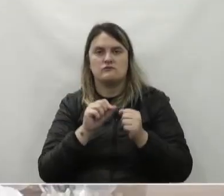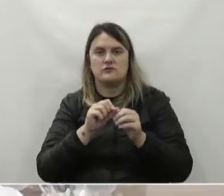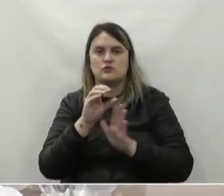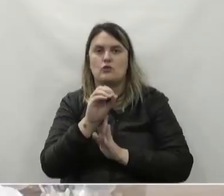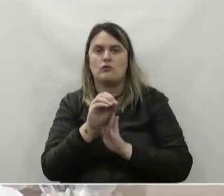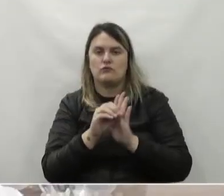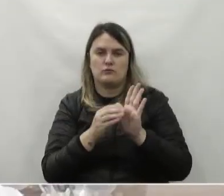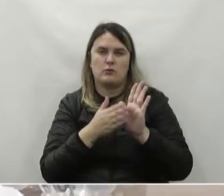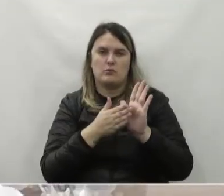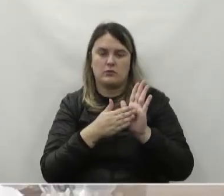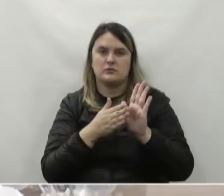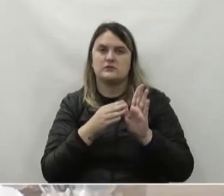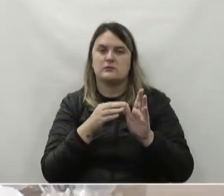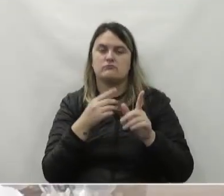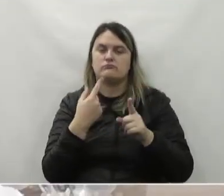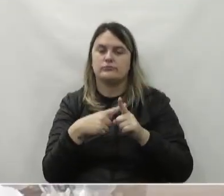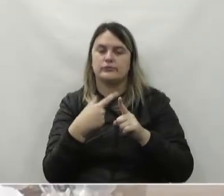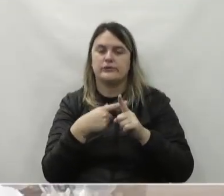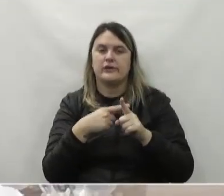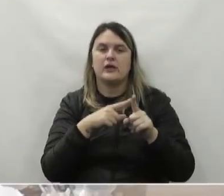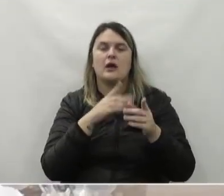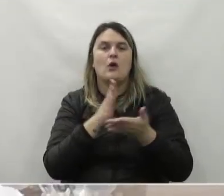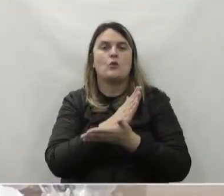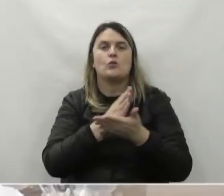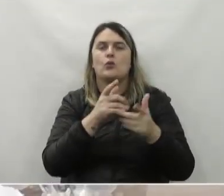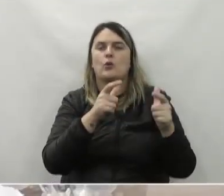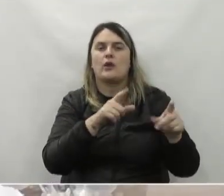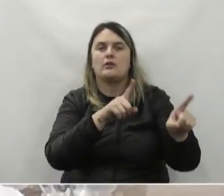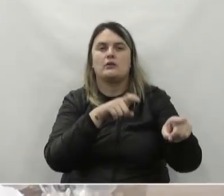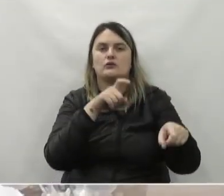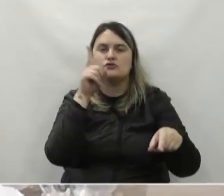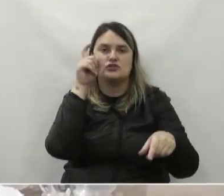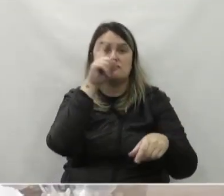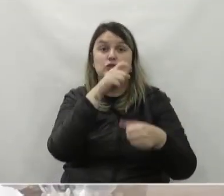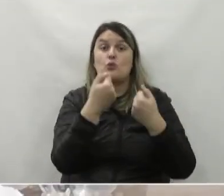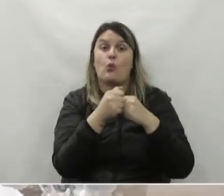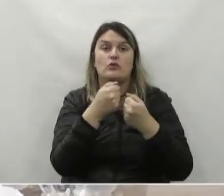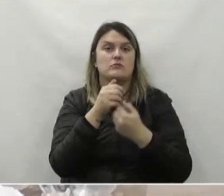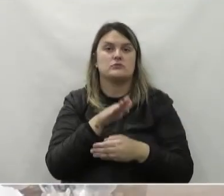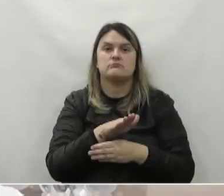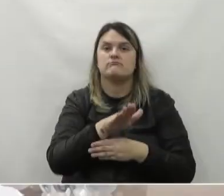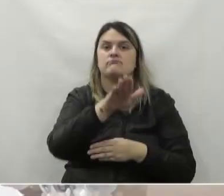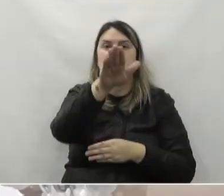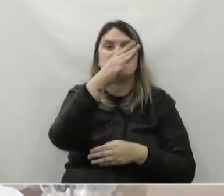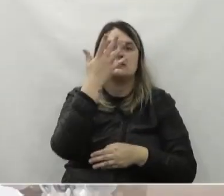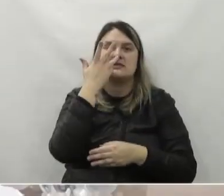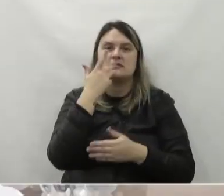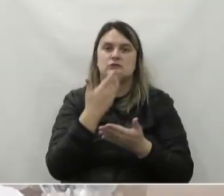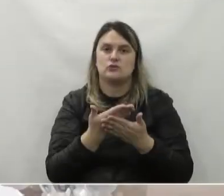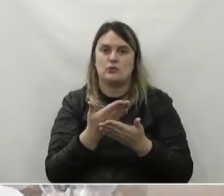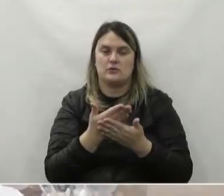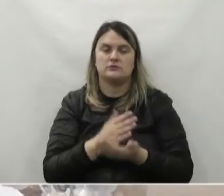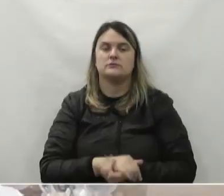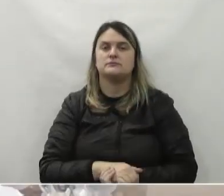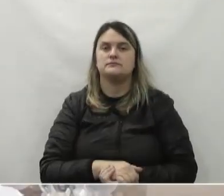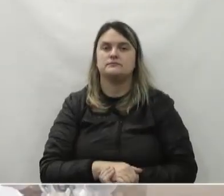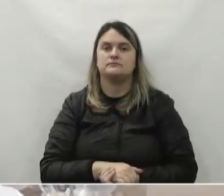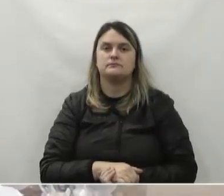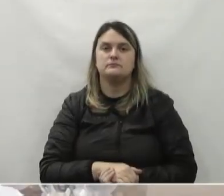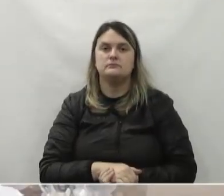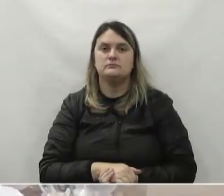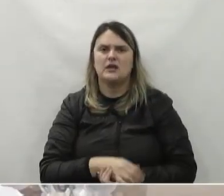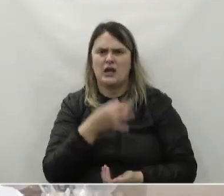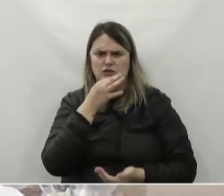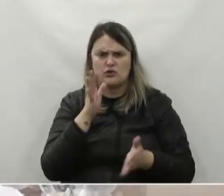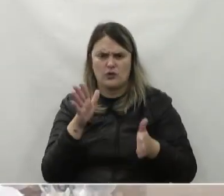essa situação, porque realmente tem lugares bem difíceis, mas devagar eles estão conseguindo aí. Eu acho que agora, fim